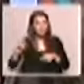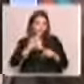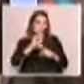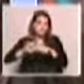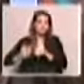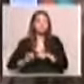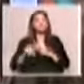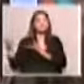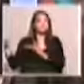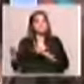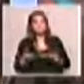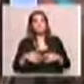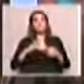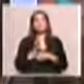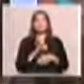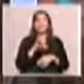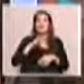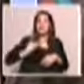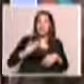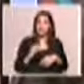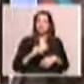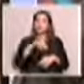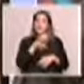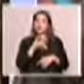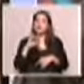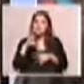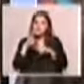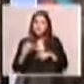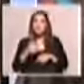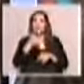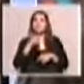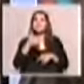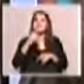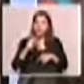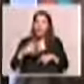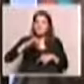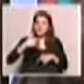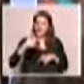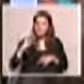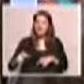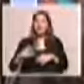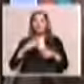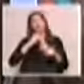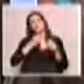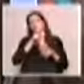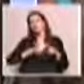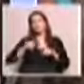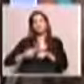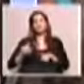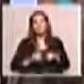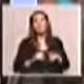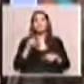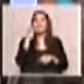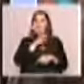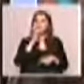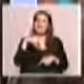e como convidados, desde o Ricardo Carriço ao José Avilés, à Biba Pita, à Rita Marrafa de Carvalho, ao Gustavo Santos, portanto, a Inês Santos a cantar,